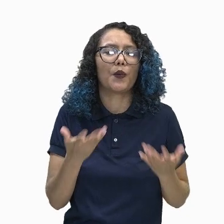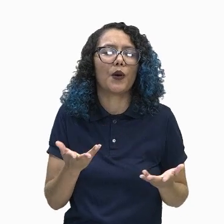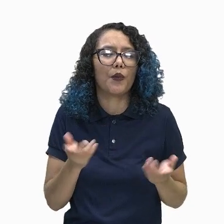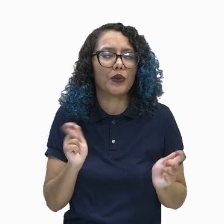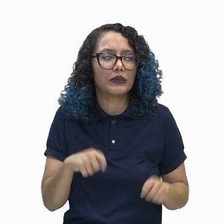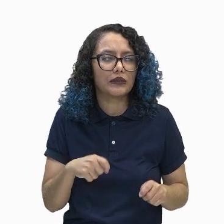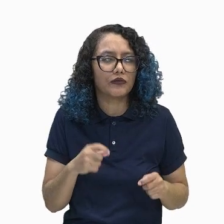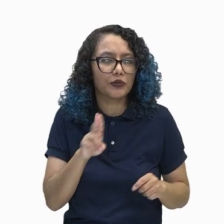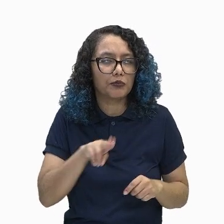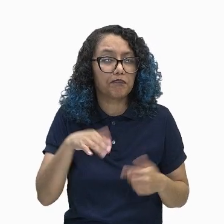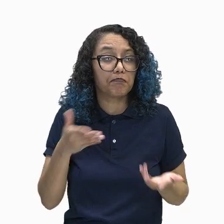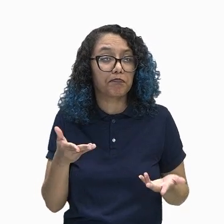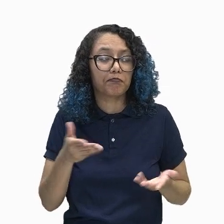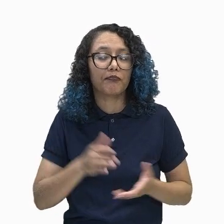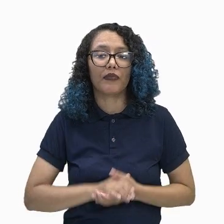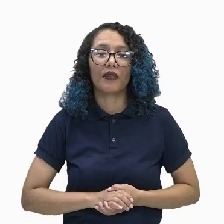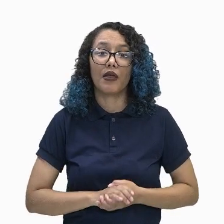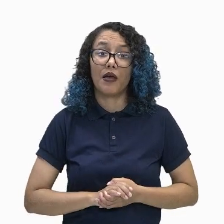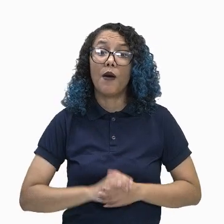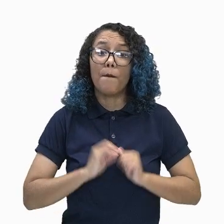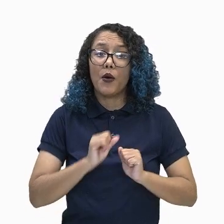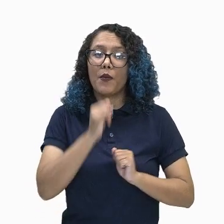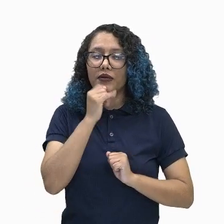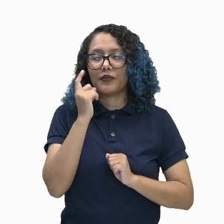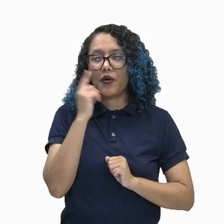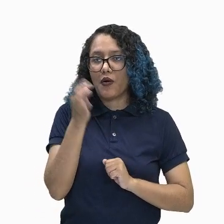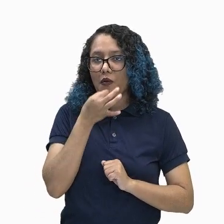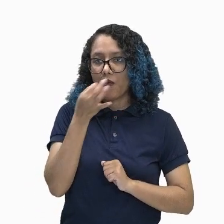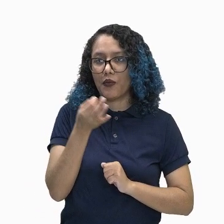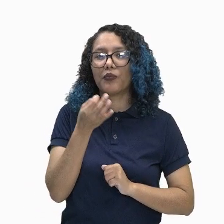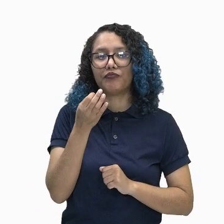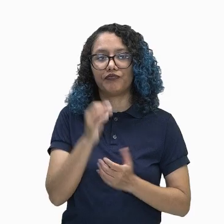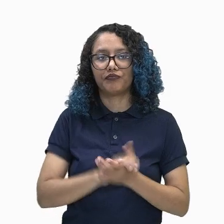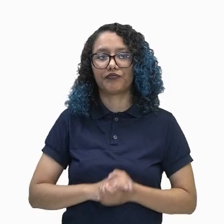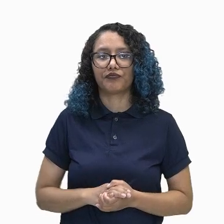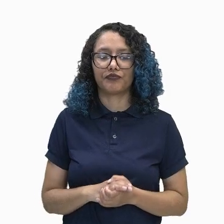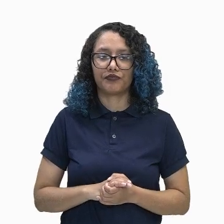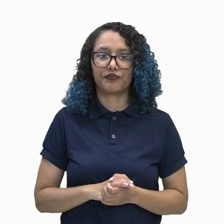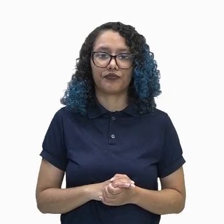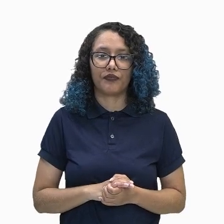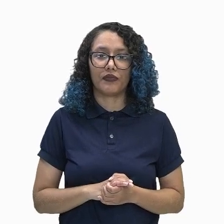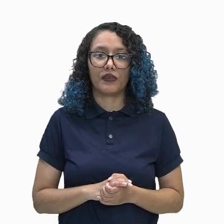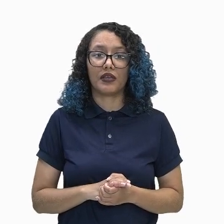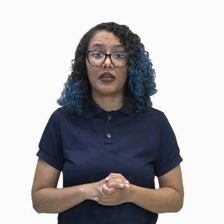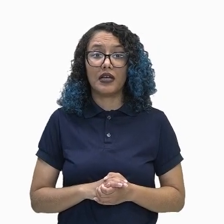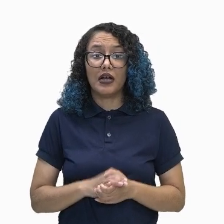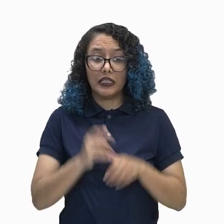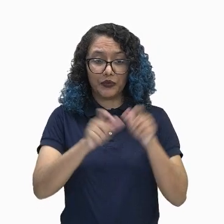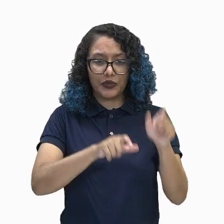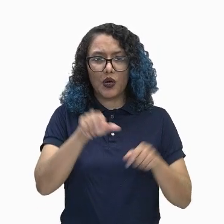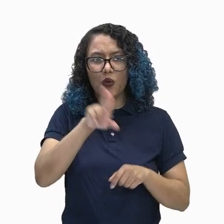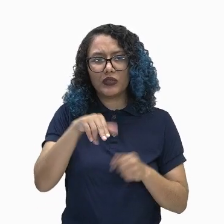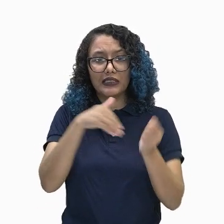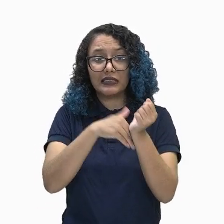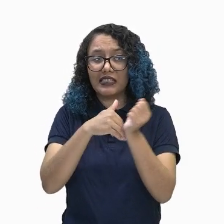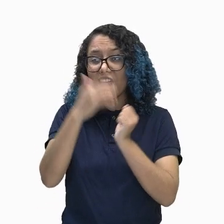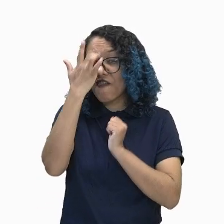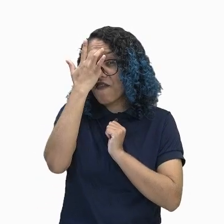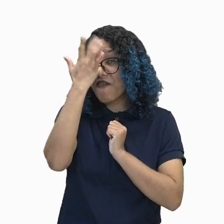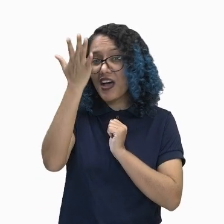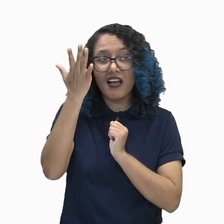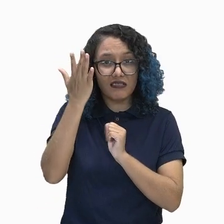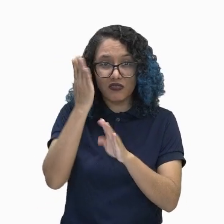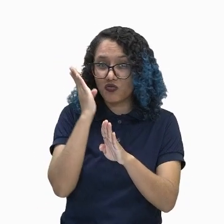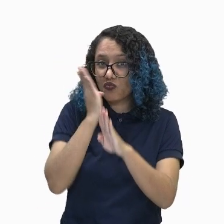vista? Observe que eu posso colocar esse argumento aí, que muitas pessoas utilizam senhas fáceis de adivinhar, como por